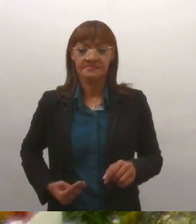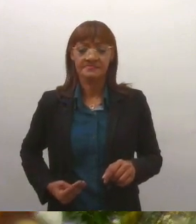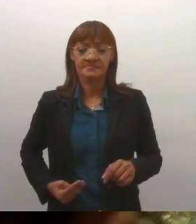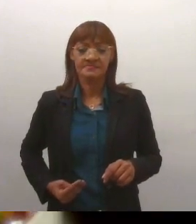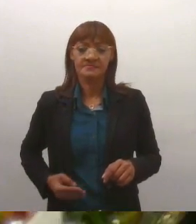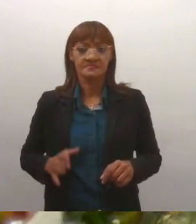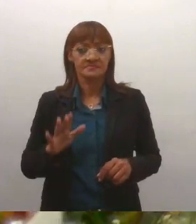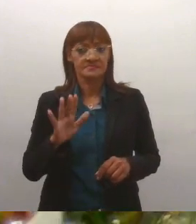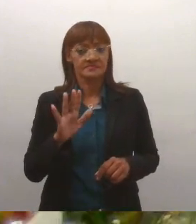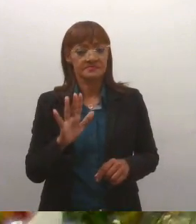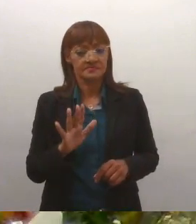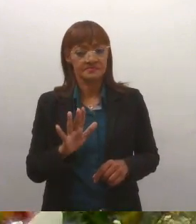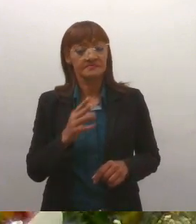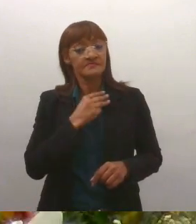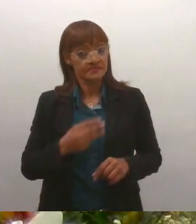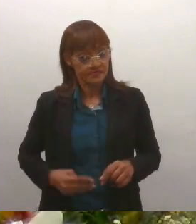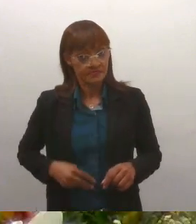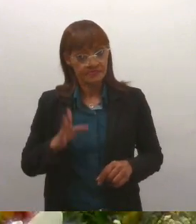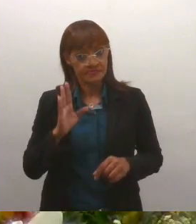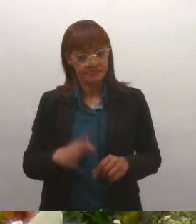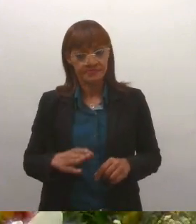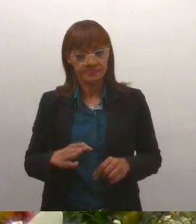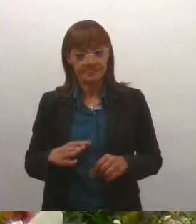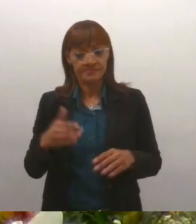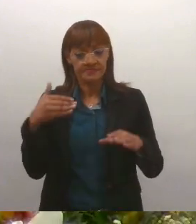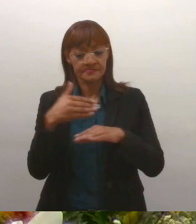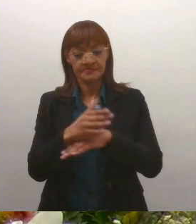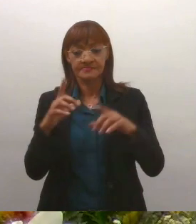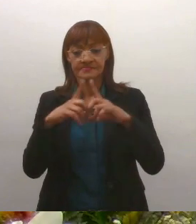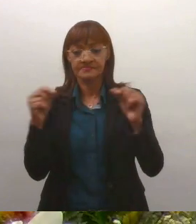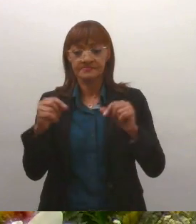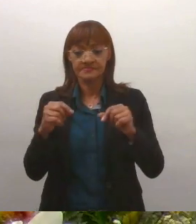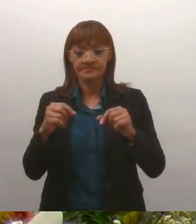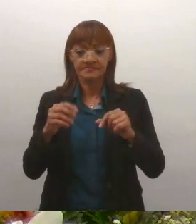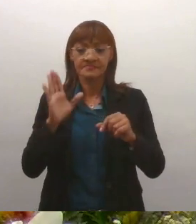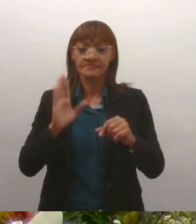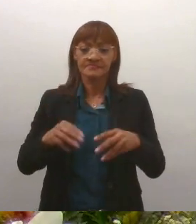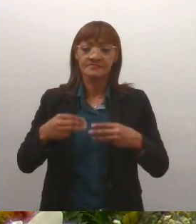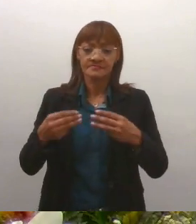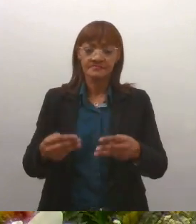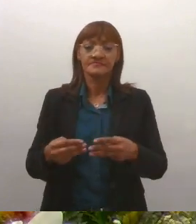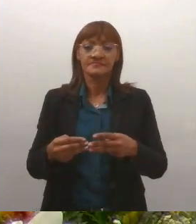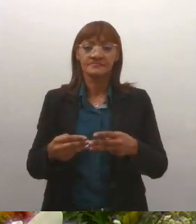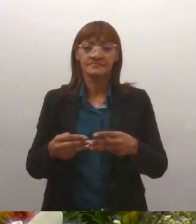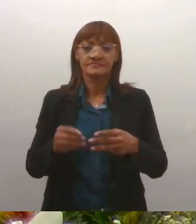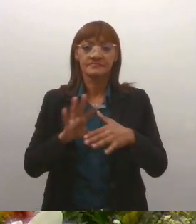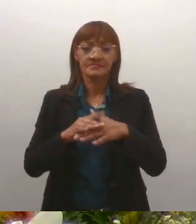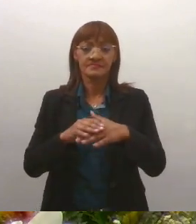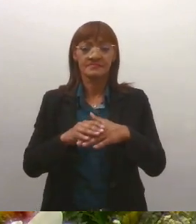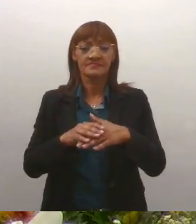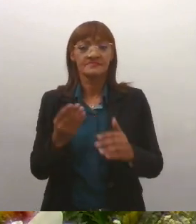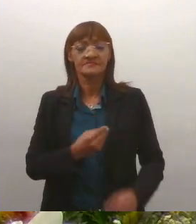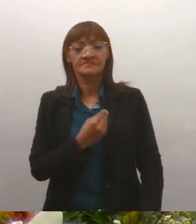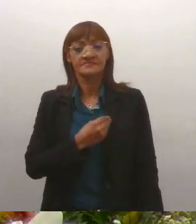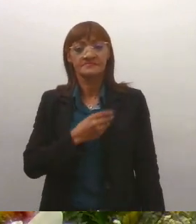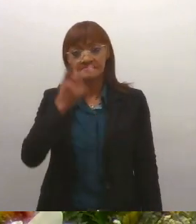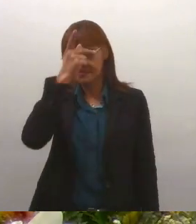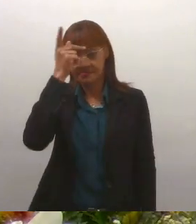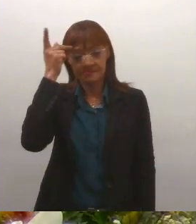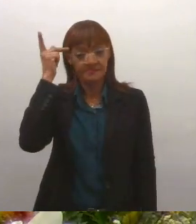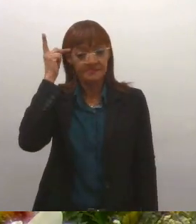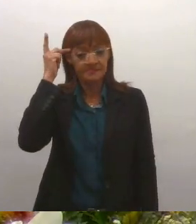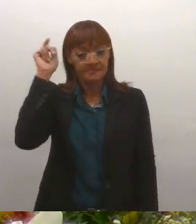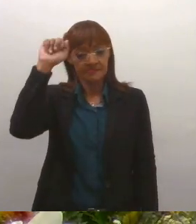as doenças prevalentes na raça negra no nosso Brasil. E eu falei sobre a anemia falciforme lá naquele